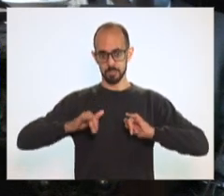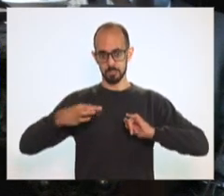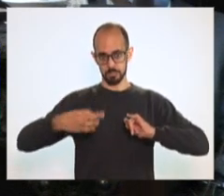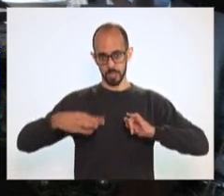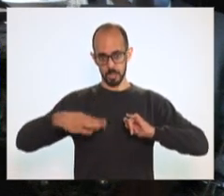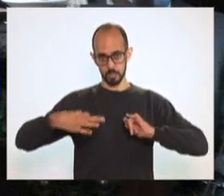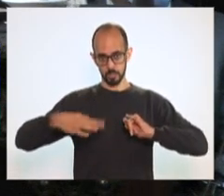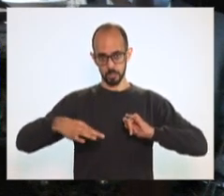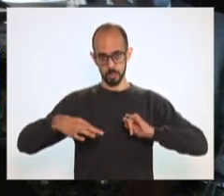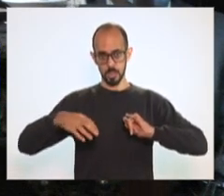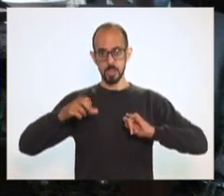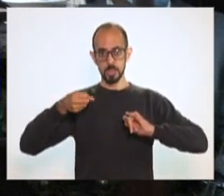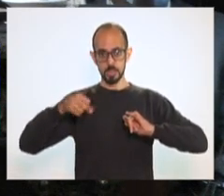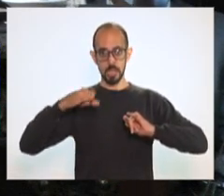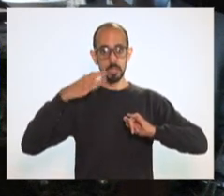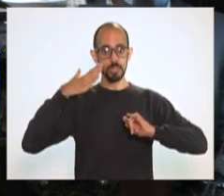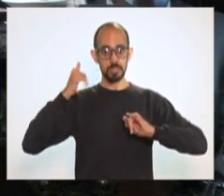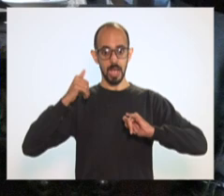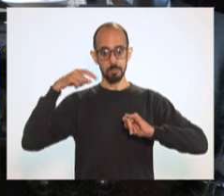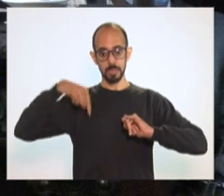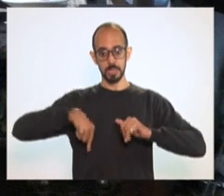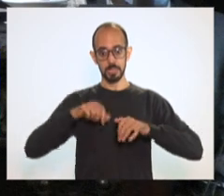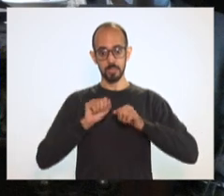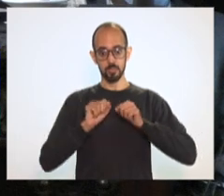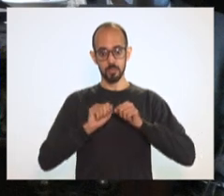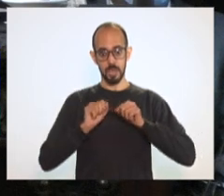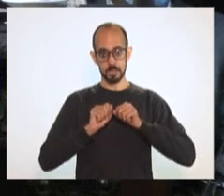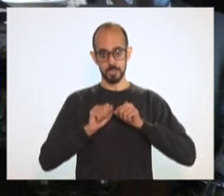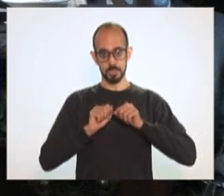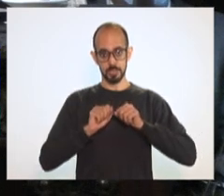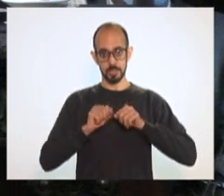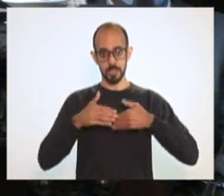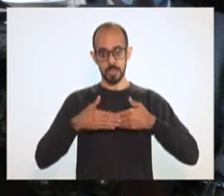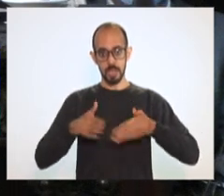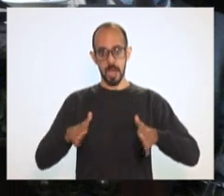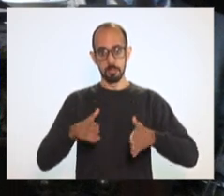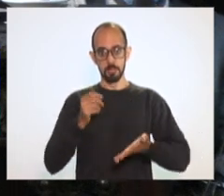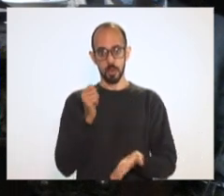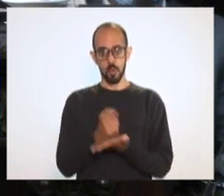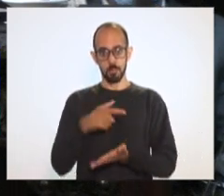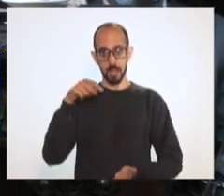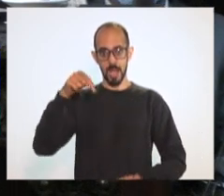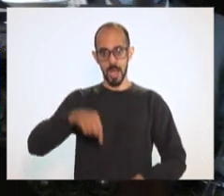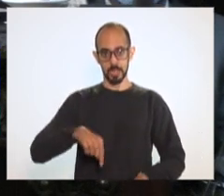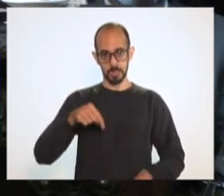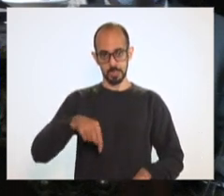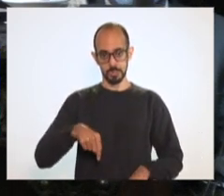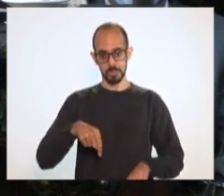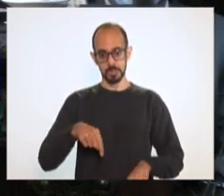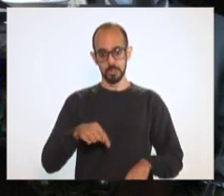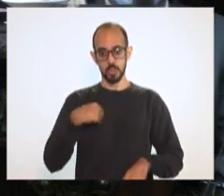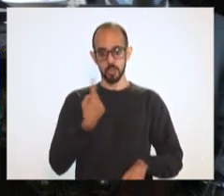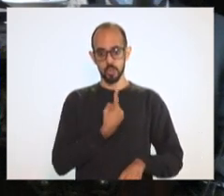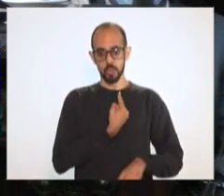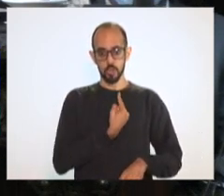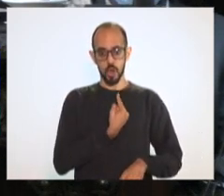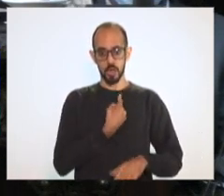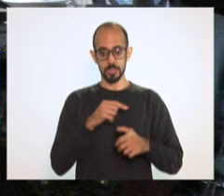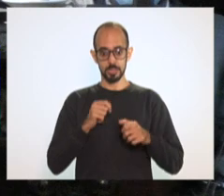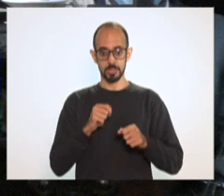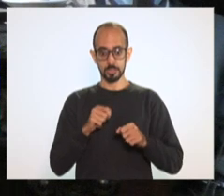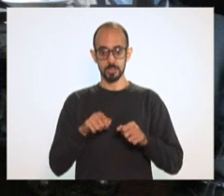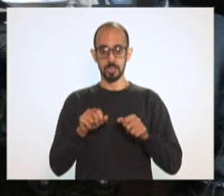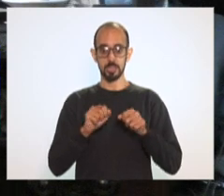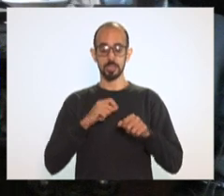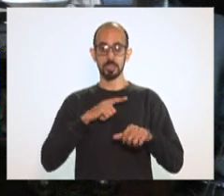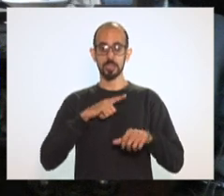Se ele sabe que aqui produz e ele abre para comprar daqui, nós estamos, inclusive, citando o